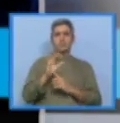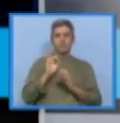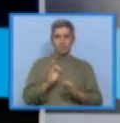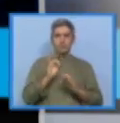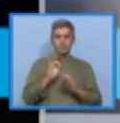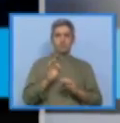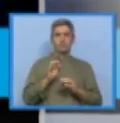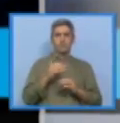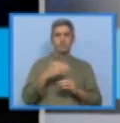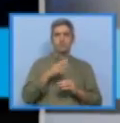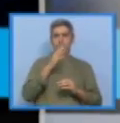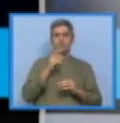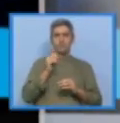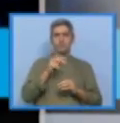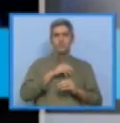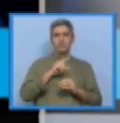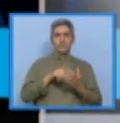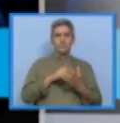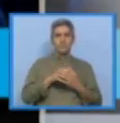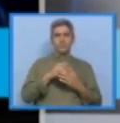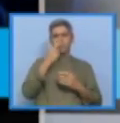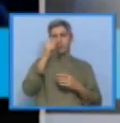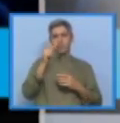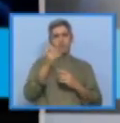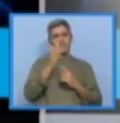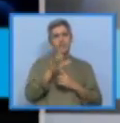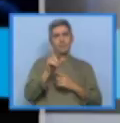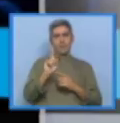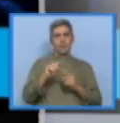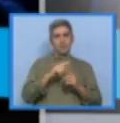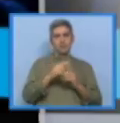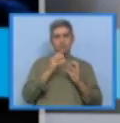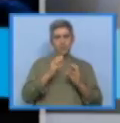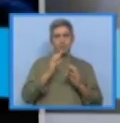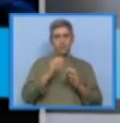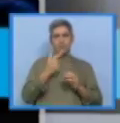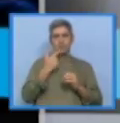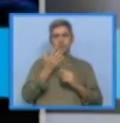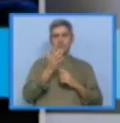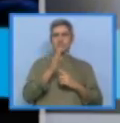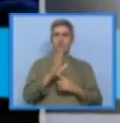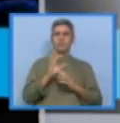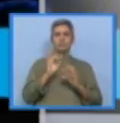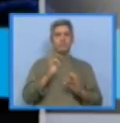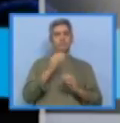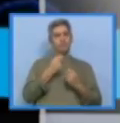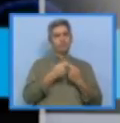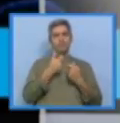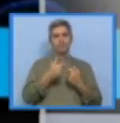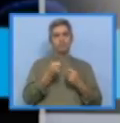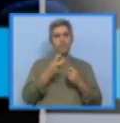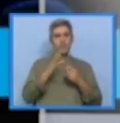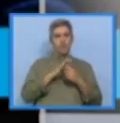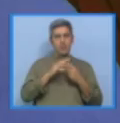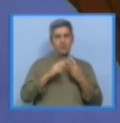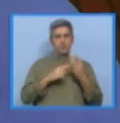mesmo, costumamos dizer que os premiados são sempre figuras exemplares. Este ano é mesmo uma figura exemplar a vários títulos.